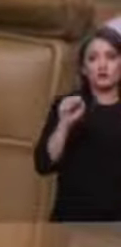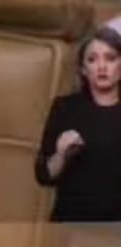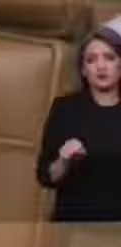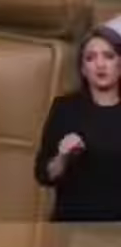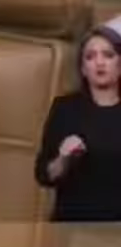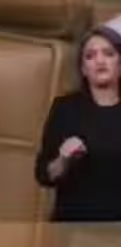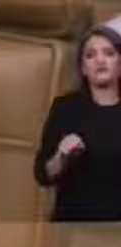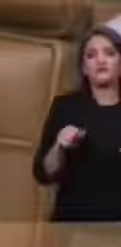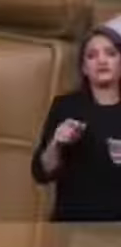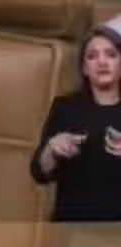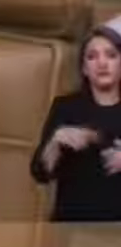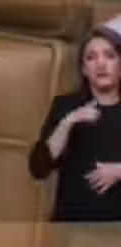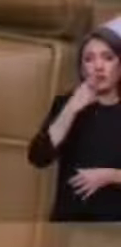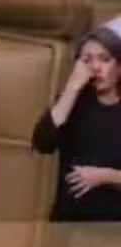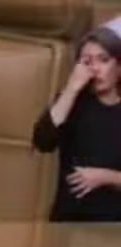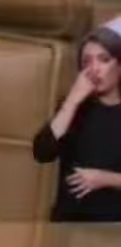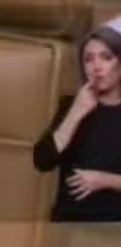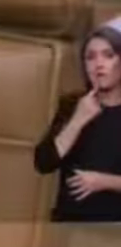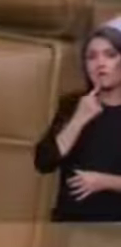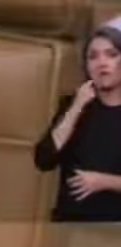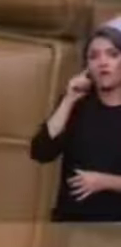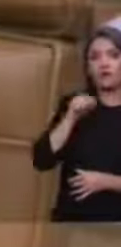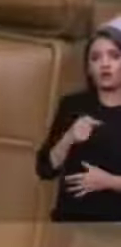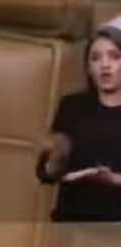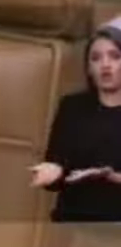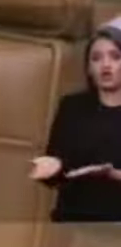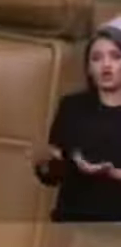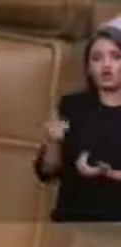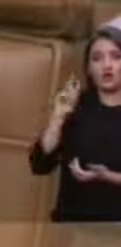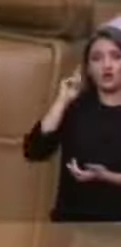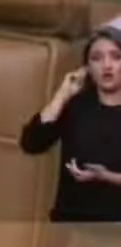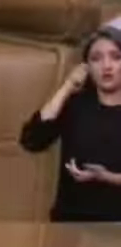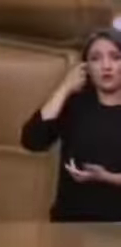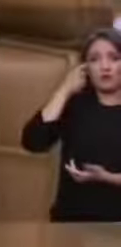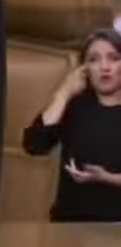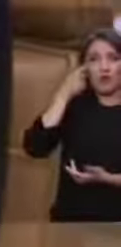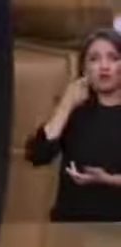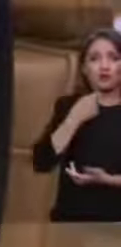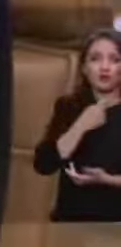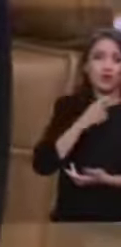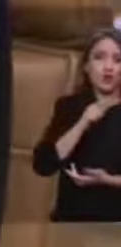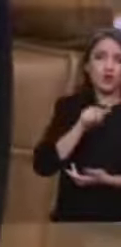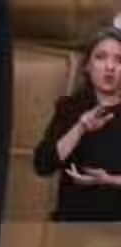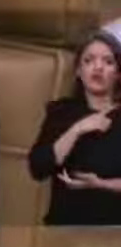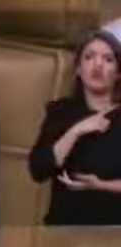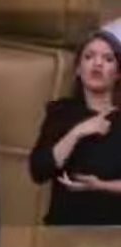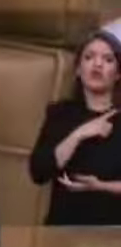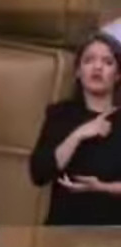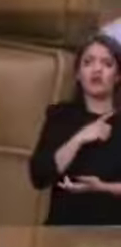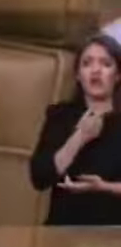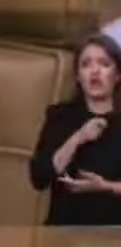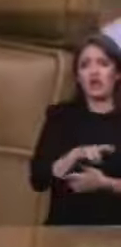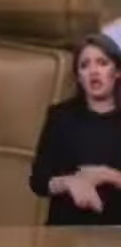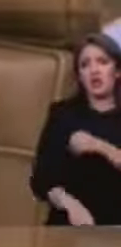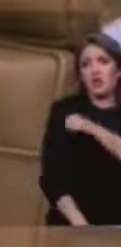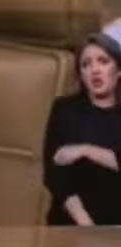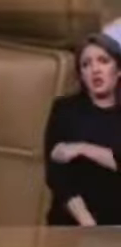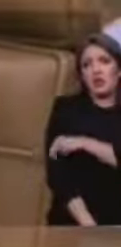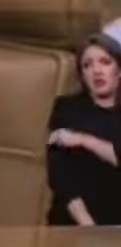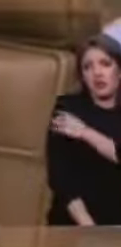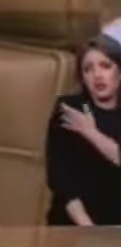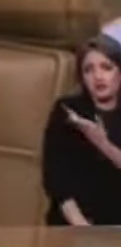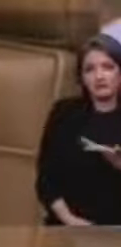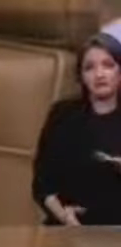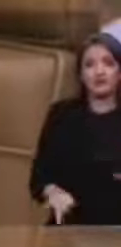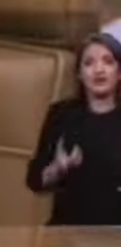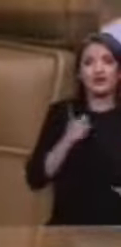jovem, preto, pardo, sem instrução. Foi isso que nós fizemos, triplicando em 6 anos